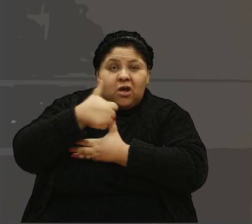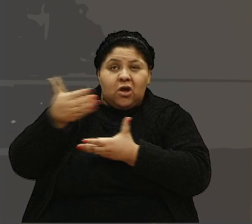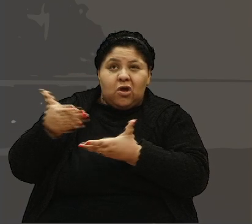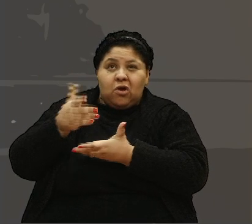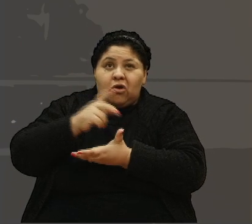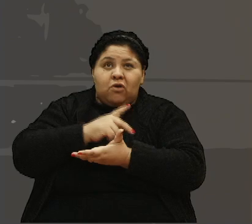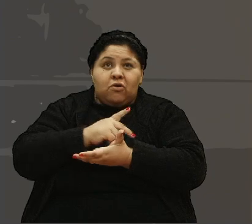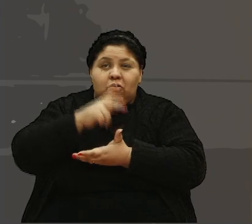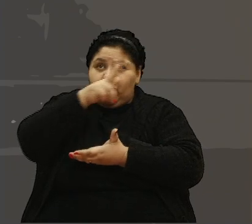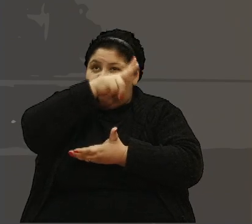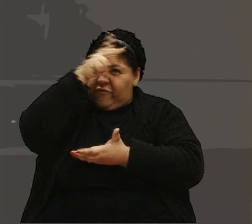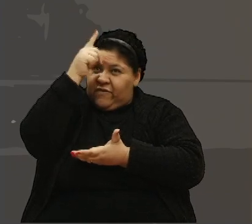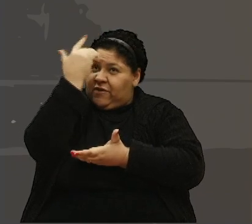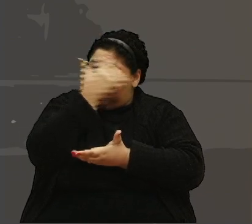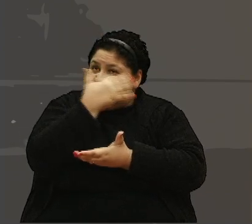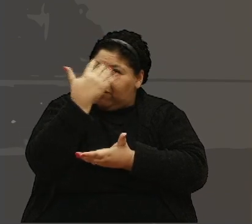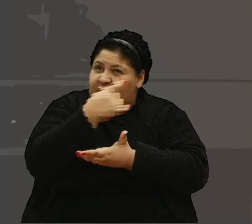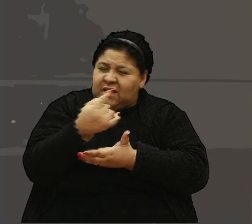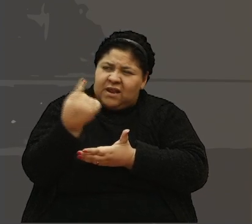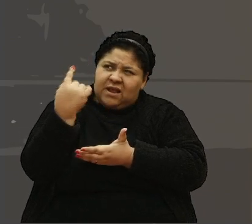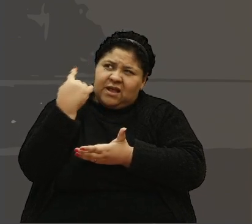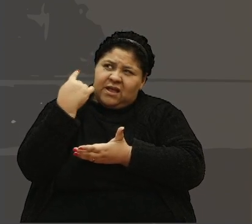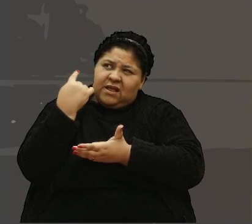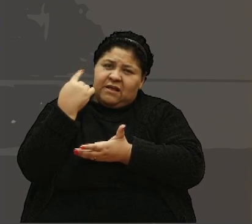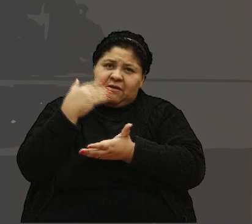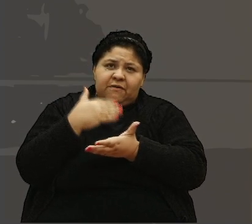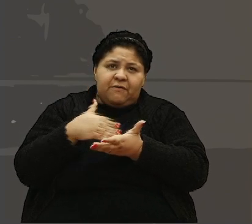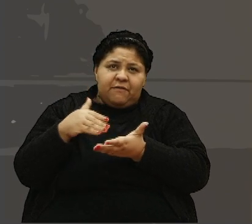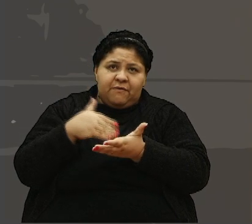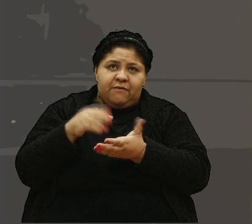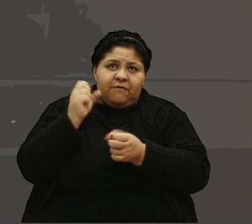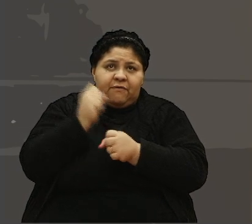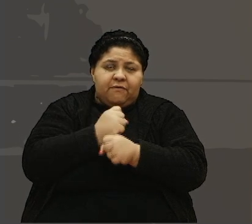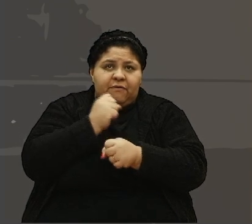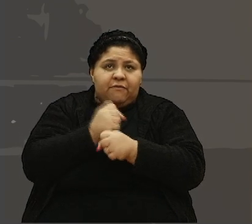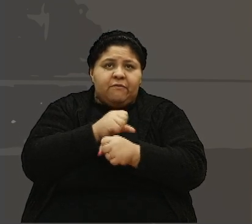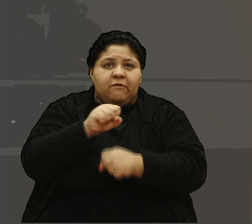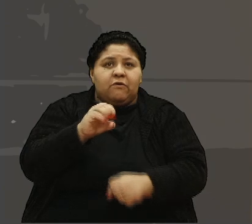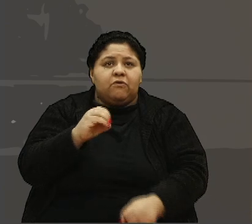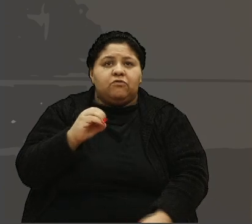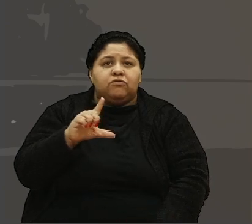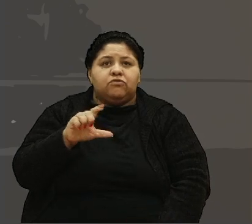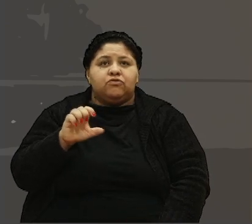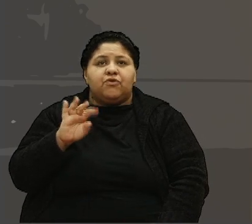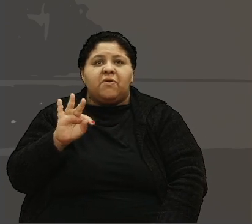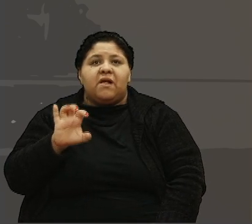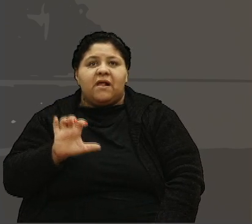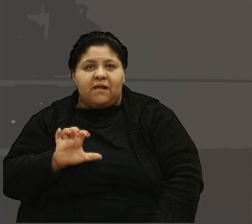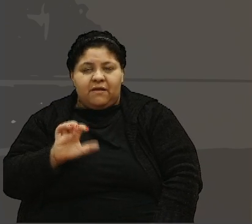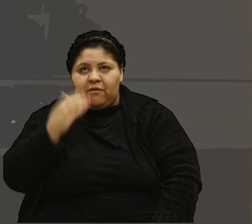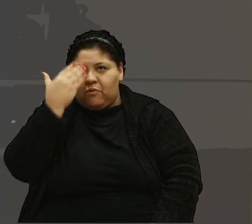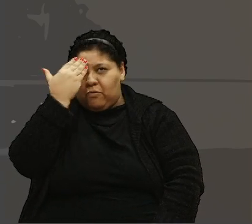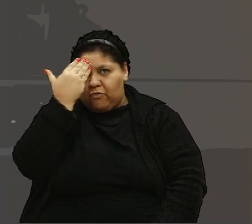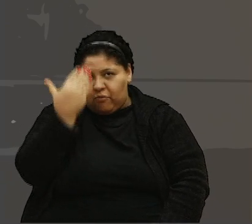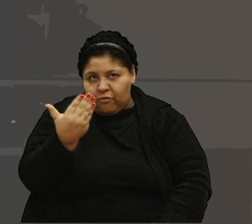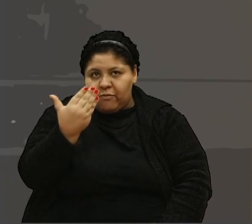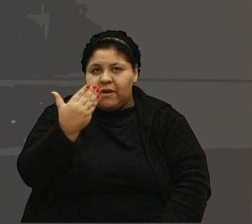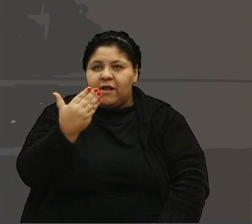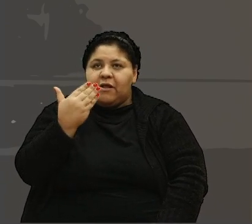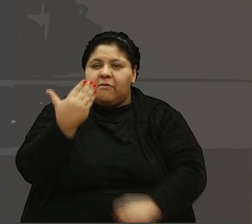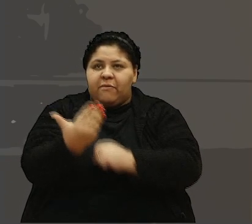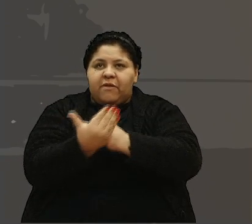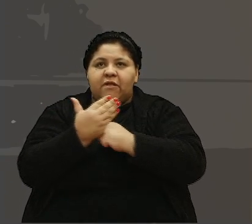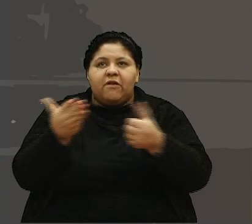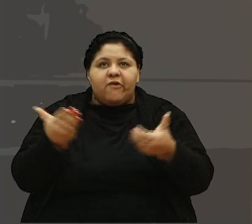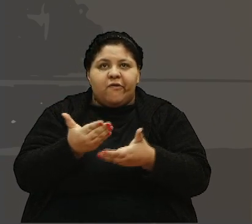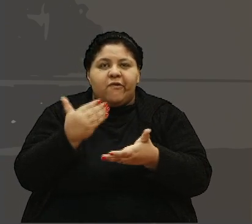prefeito Odiló, na época era o secretário de obras Solete, obrigadão aí pela força, agora